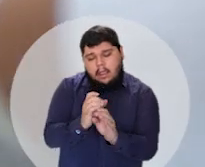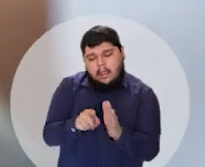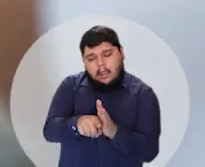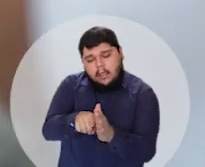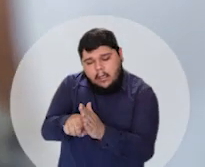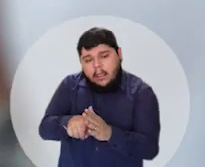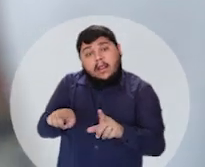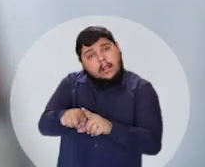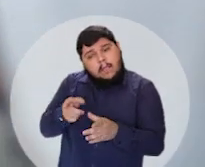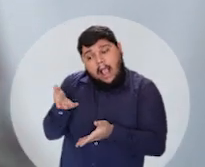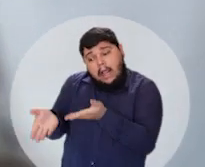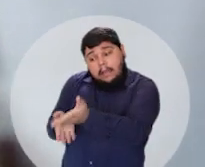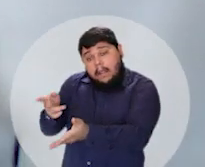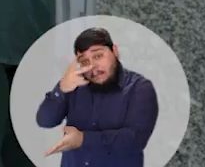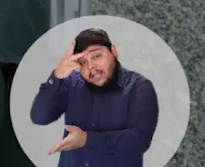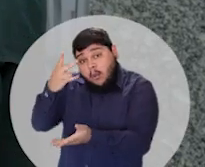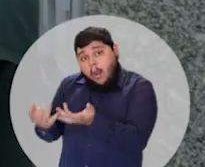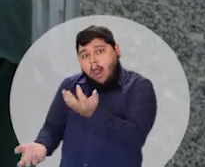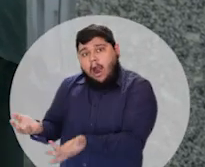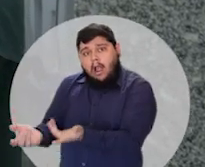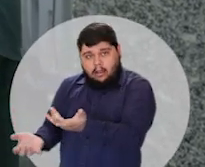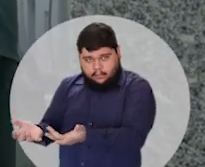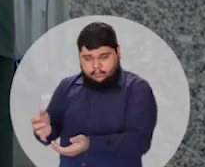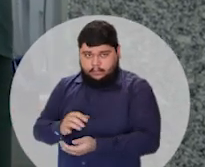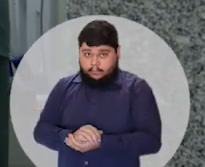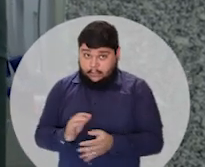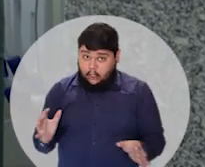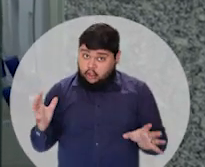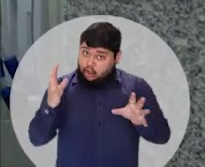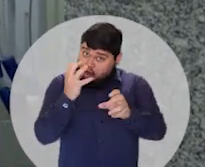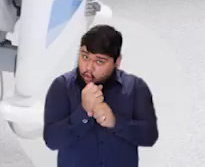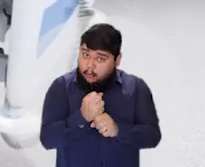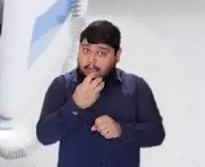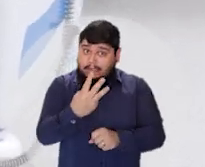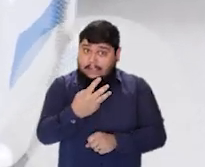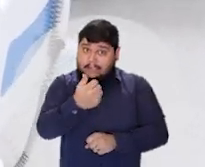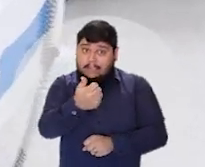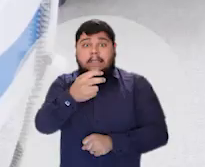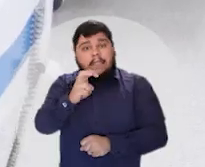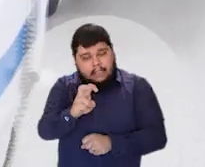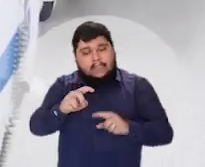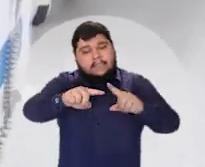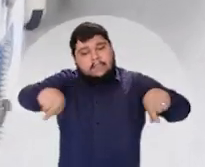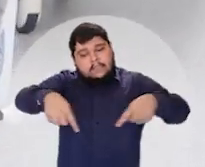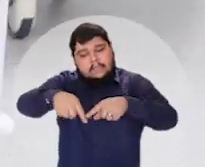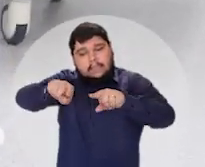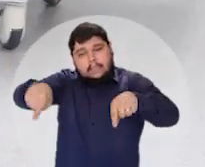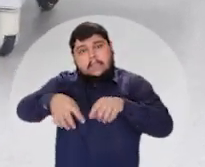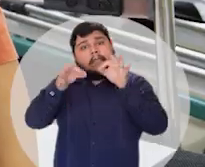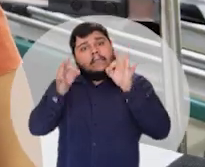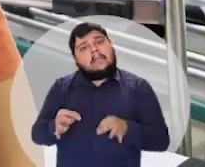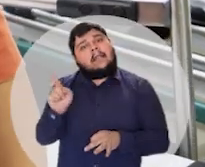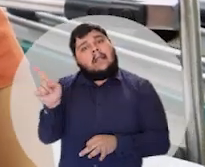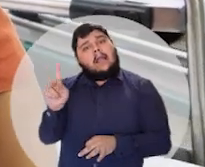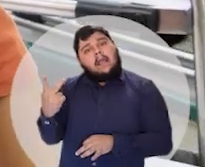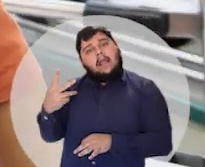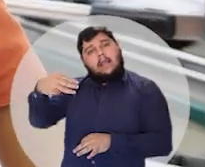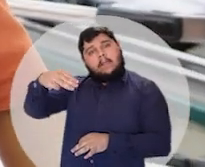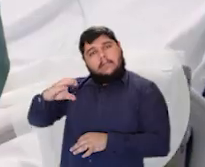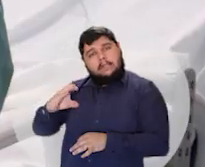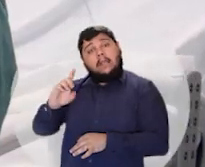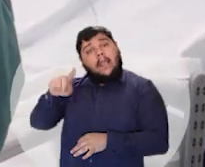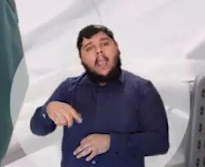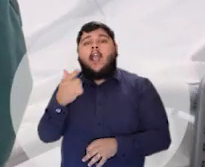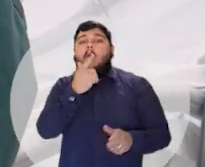de Tratamento de Queimados. Ao todo, 315 leitos estão funcionando no HMC. Uma conquista